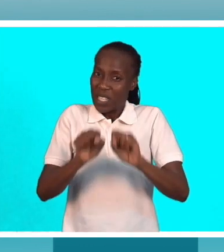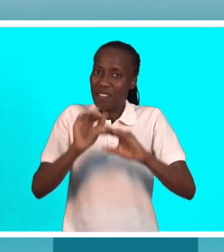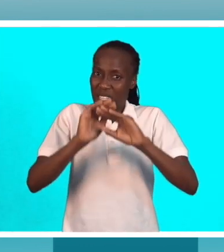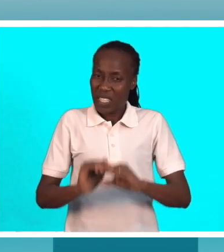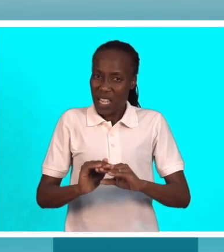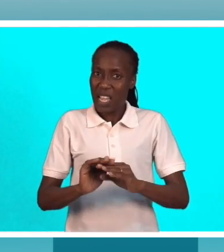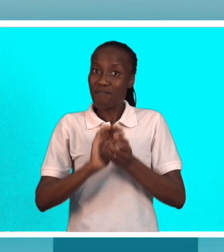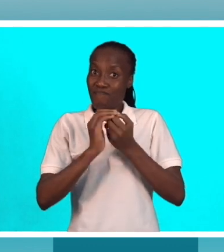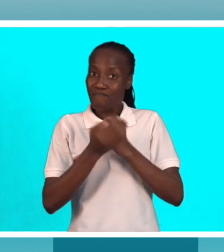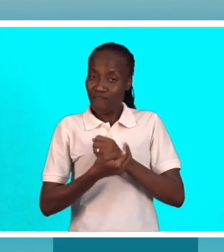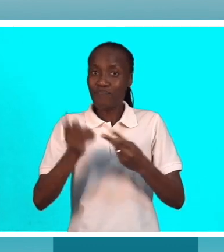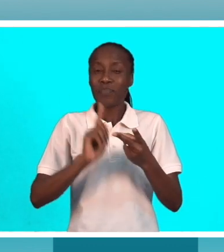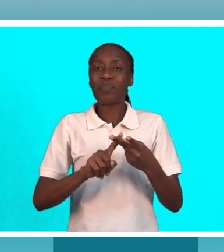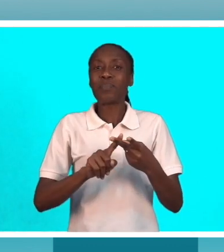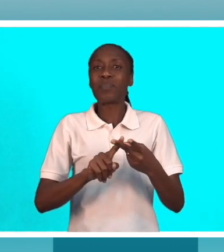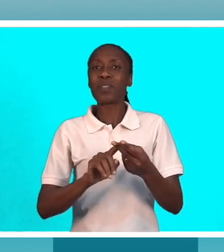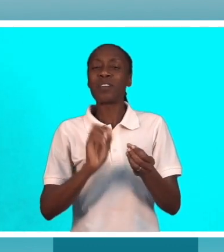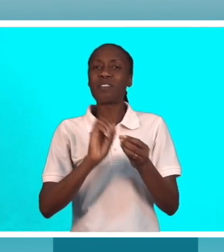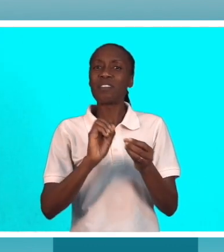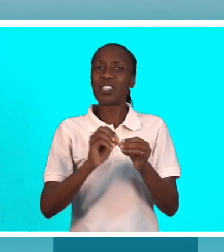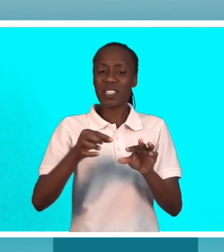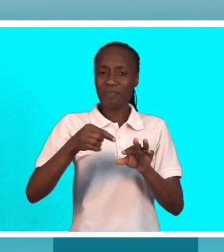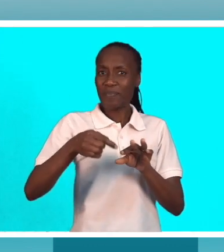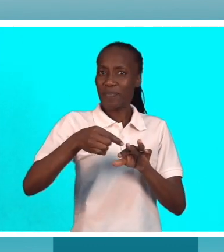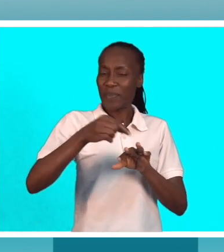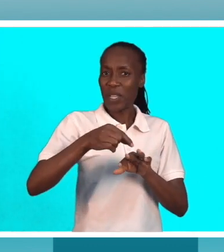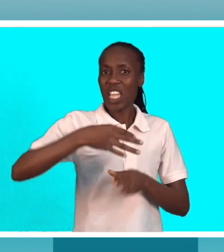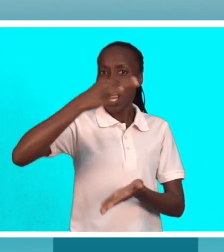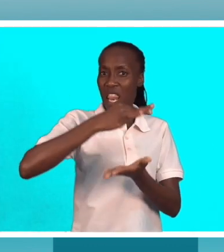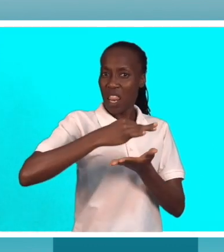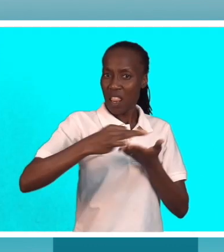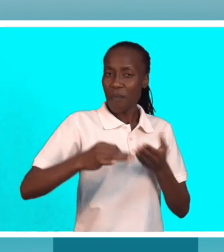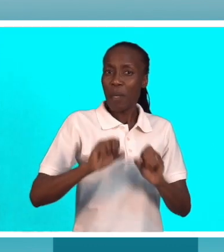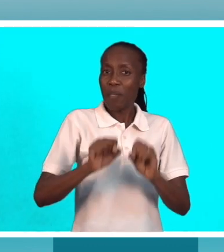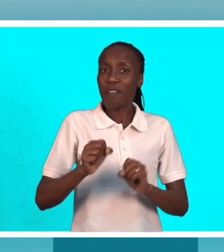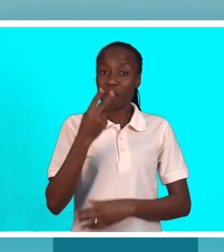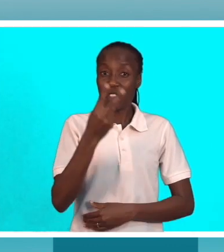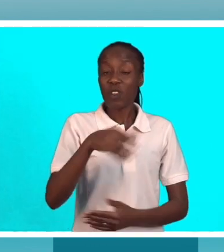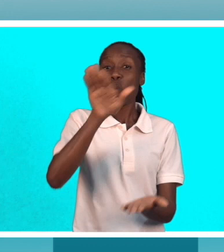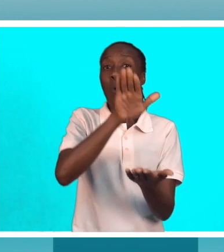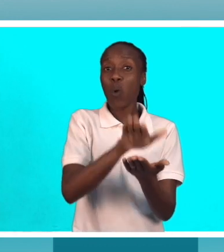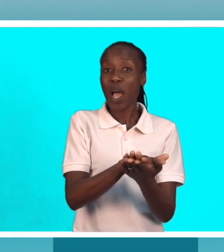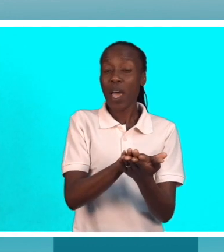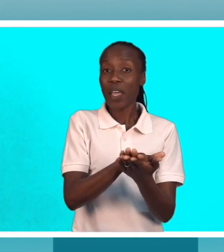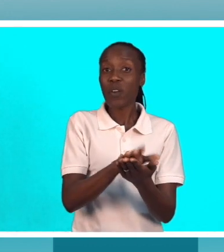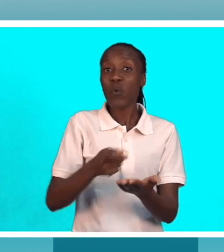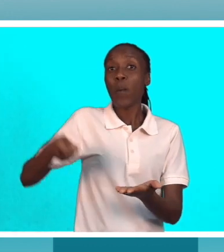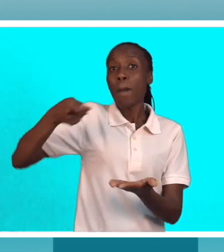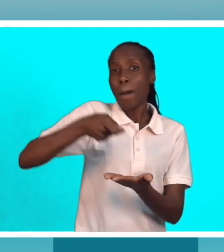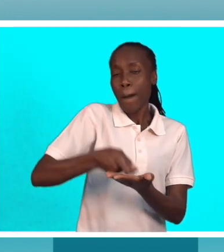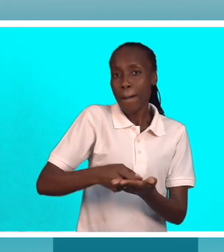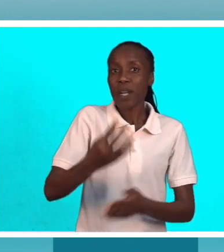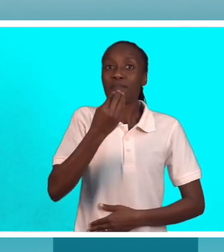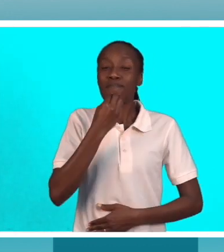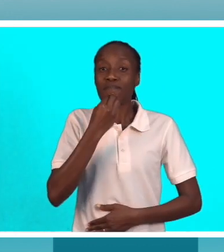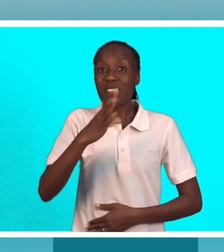devem estar bem equipados, devem ter as unhas limpas. Devemos olhar para este local onde estamos a comprar alimentos, se